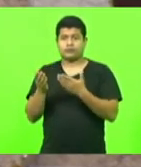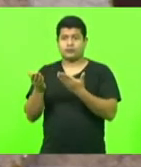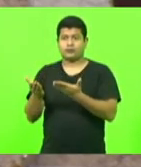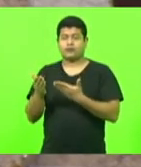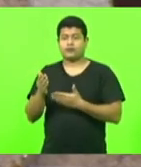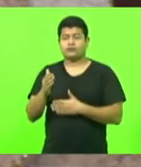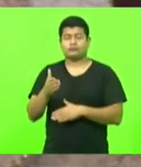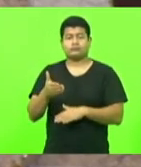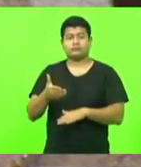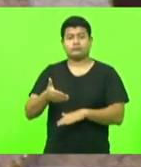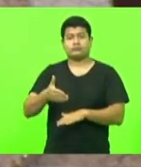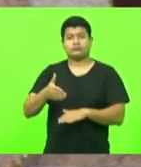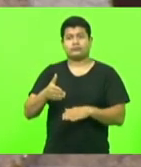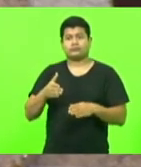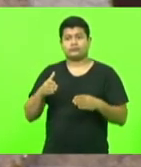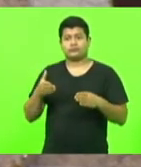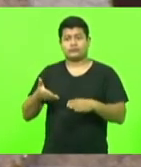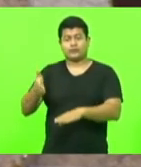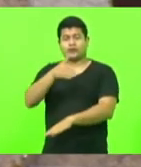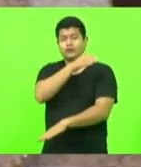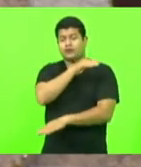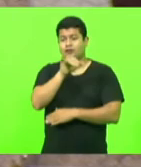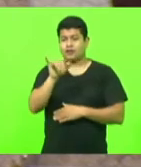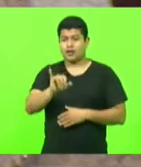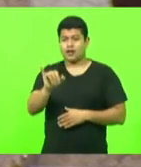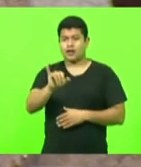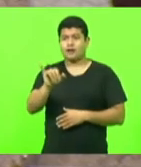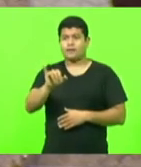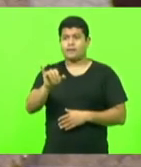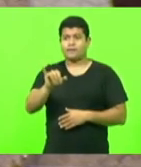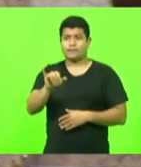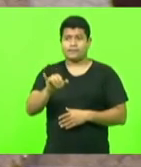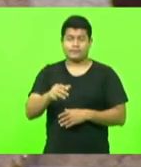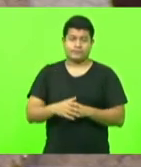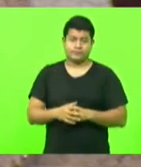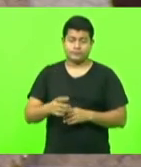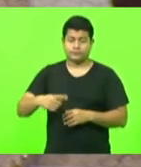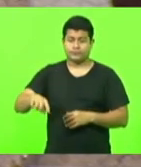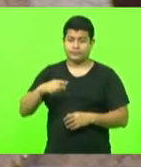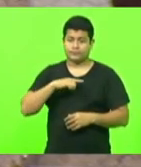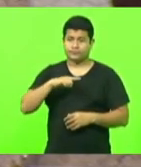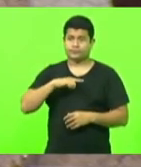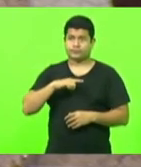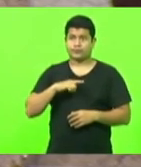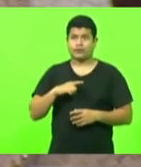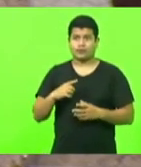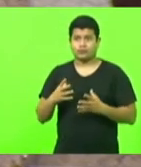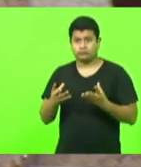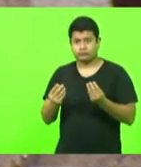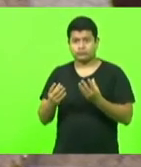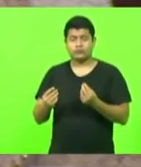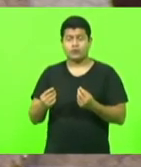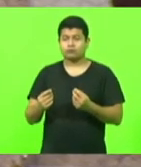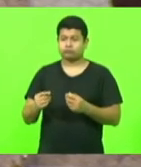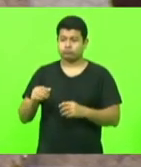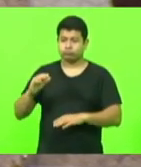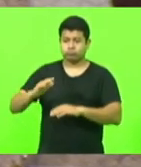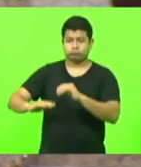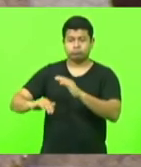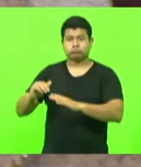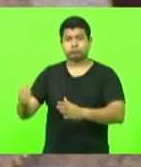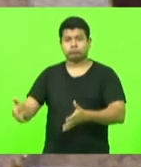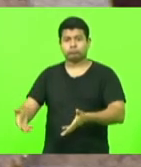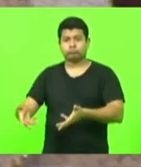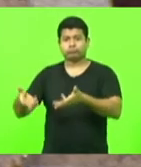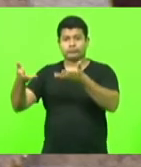e parte do Vale Itajaí também, nós temos recebido muitas melhorias em termos de